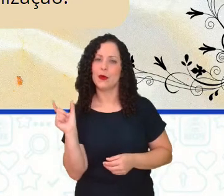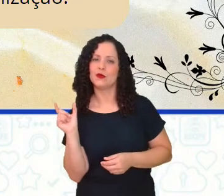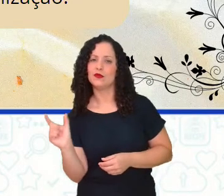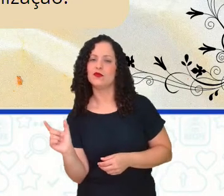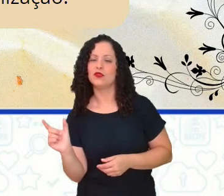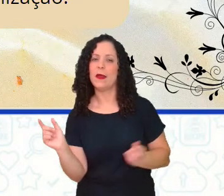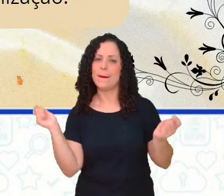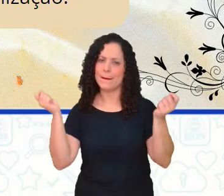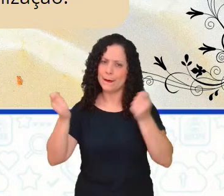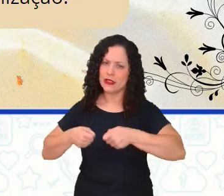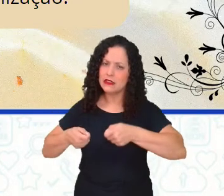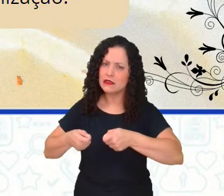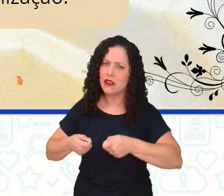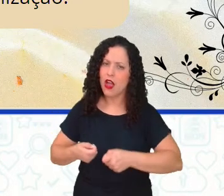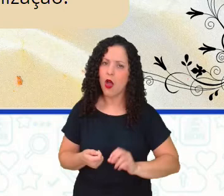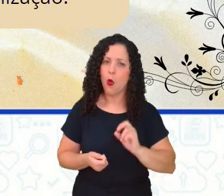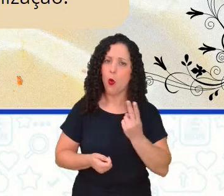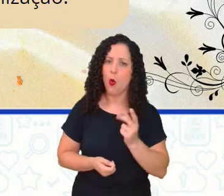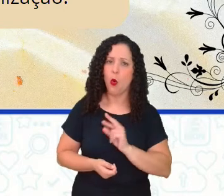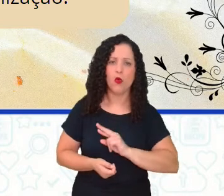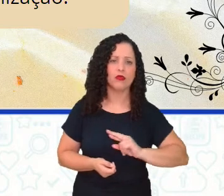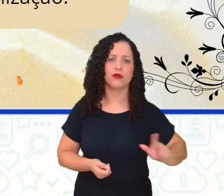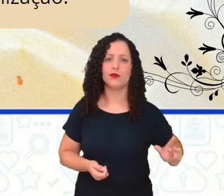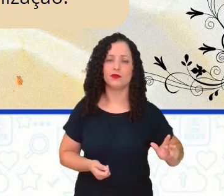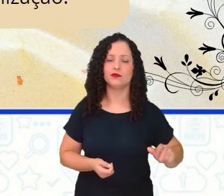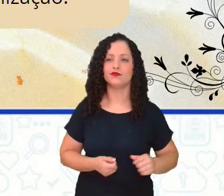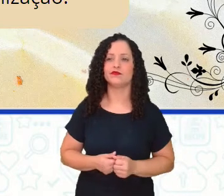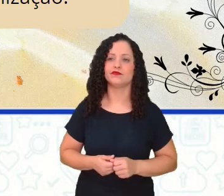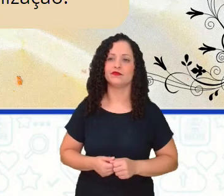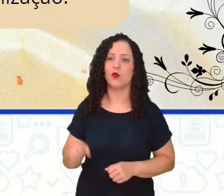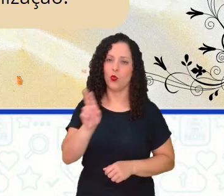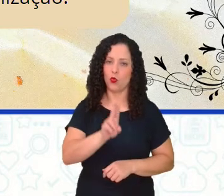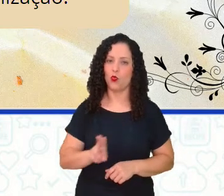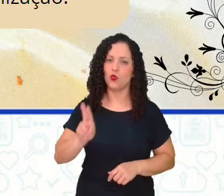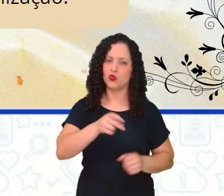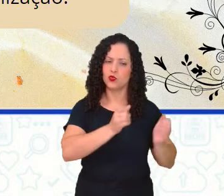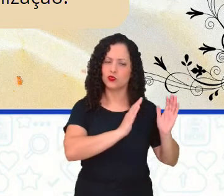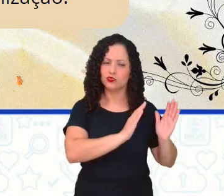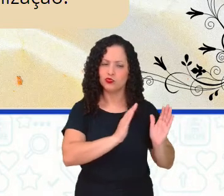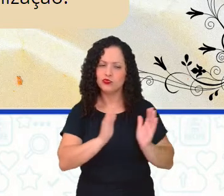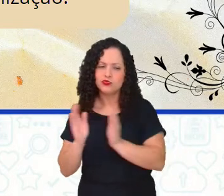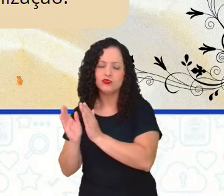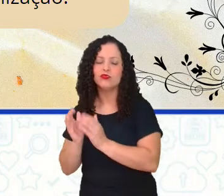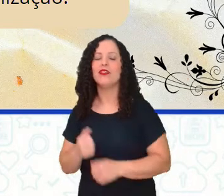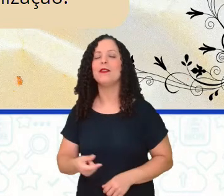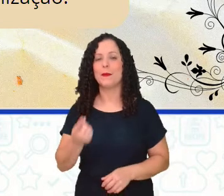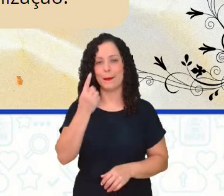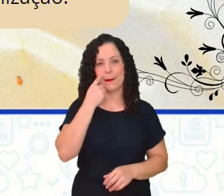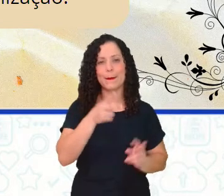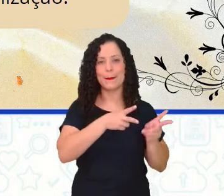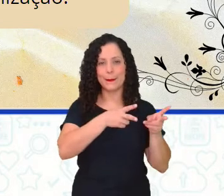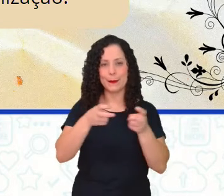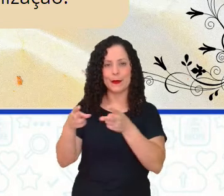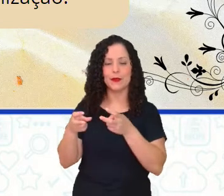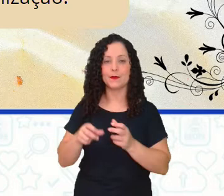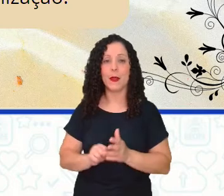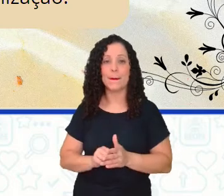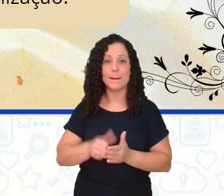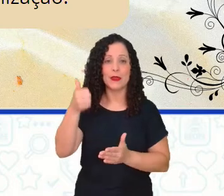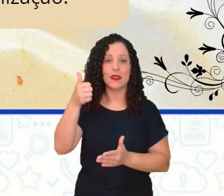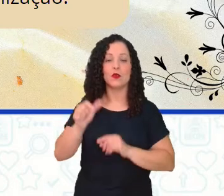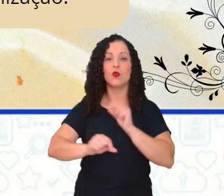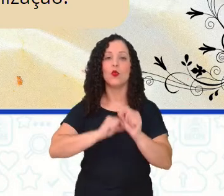precisa, se não precisa, e aí com o uso a gente vai aprimorando esse reconhecimento. O primeiro verbo que eu trouxe é o